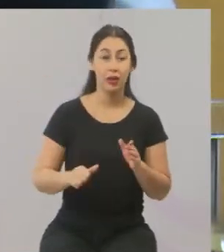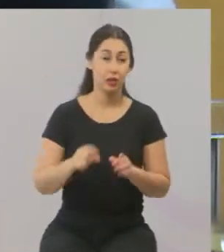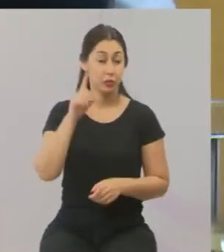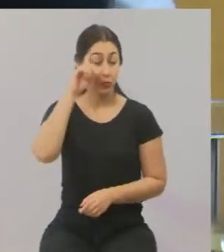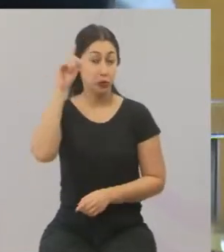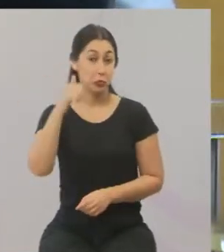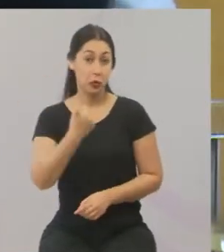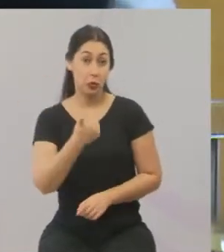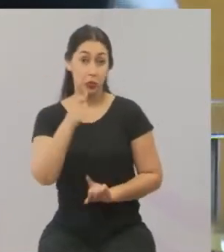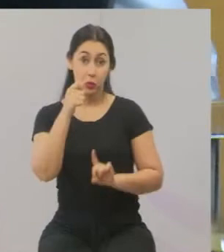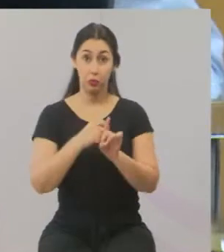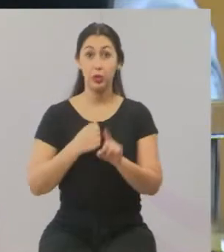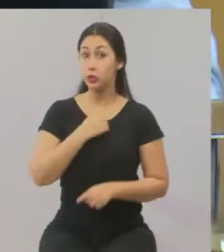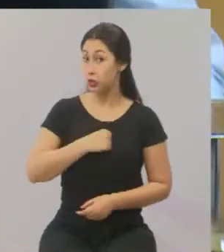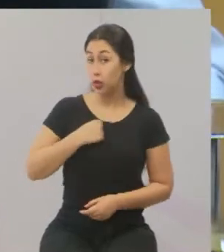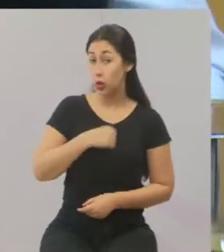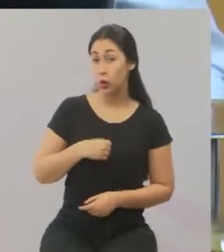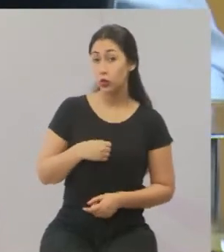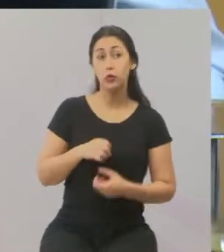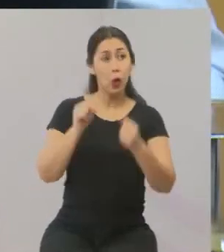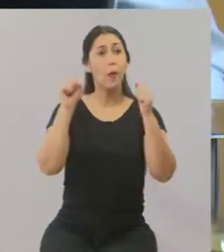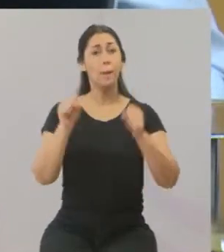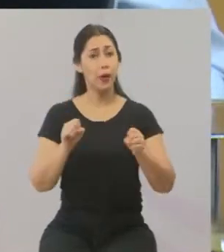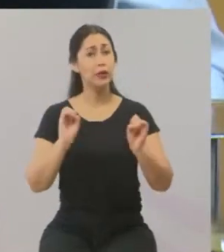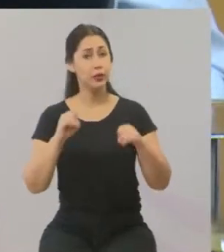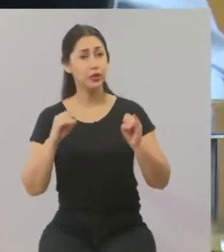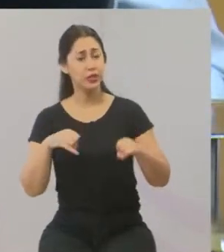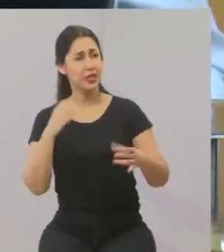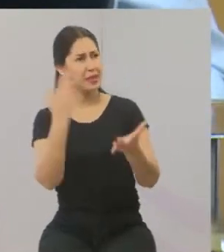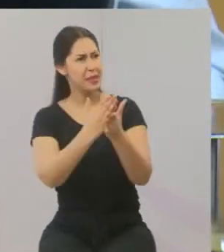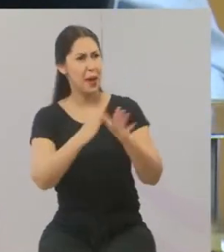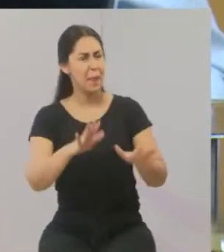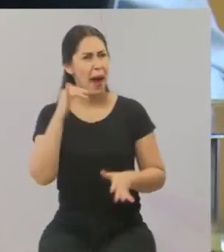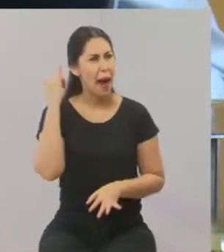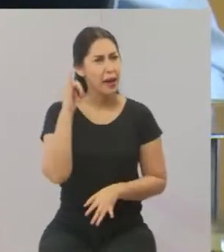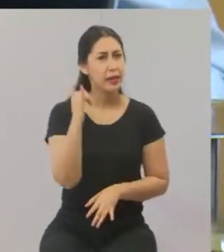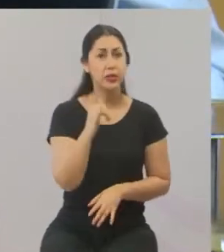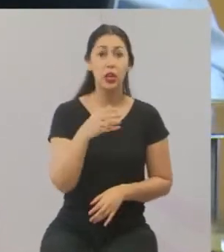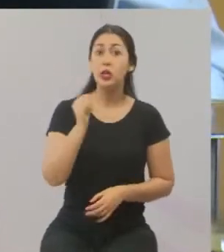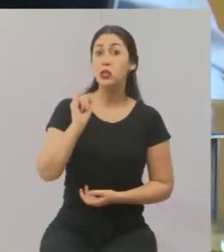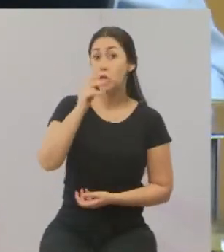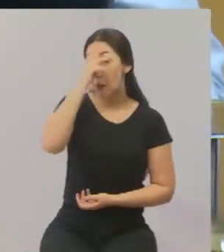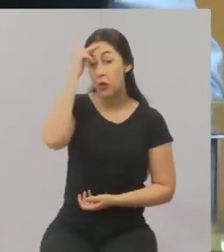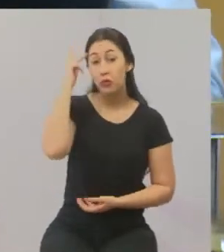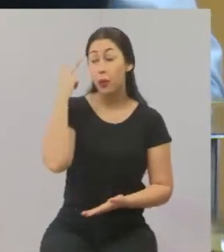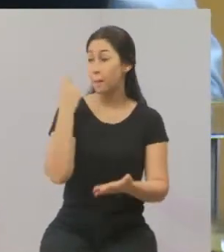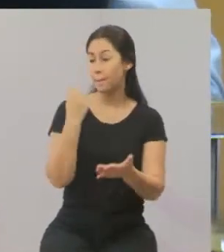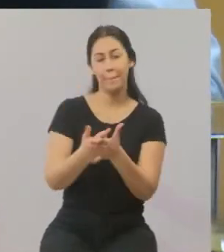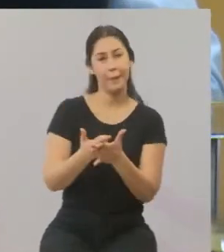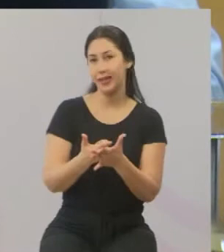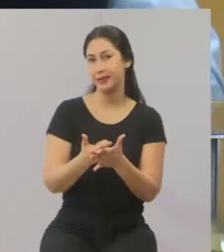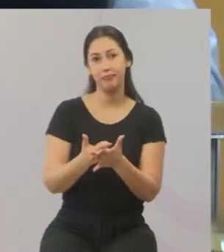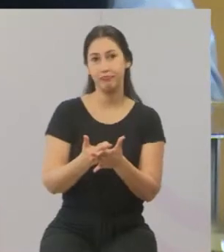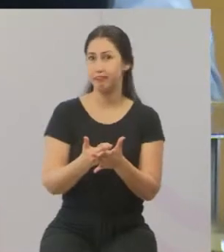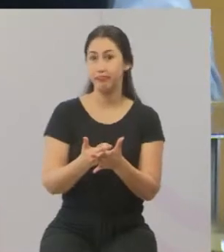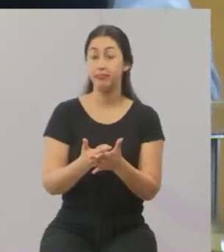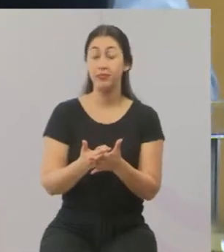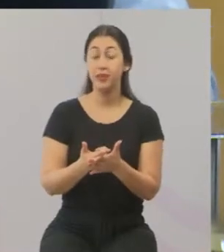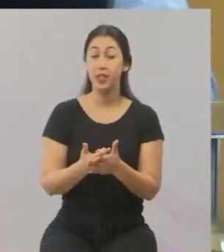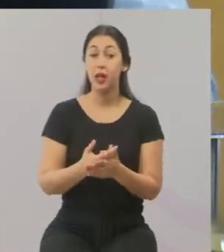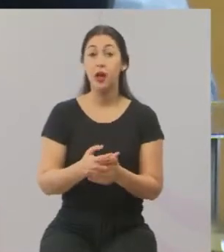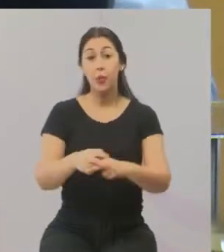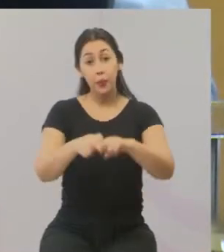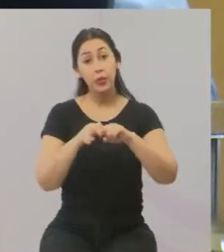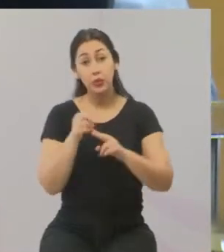as concessionárias podem efetuar o corte do fornecimento para os inadimplentes dos pagamentos das contas. Requeremos ao excelentíssimo senhor presidente